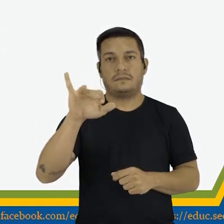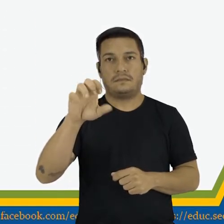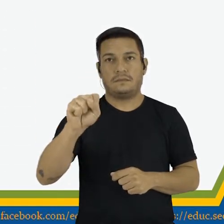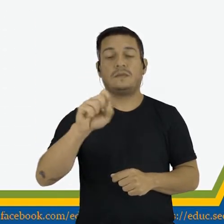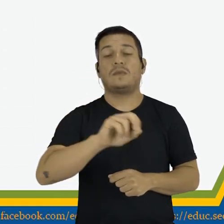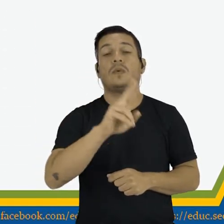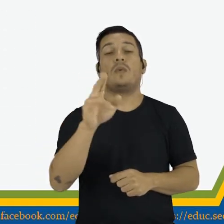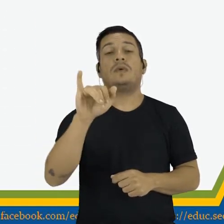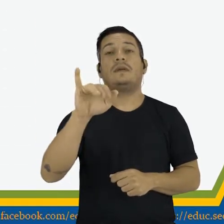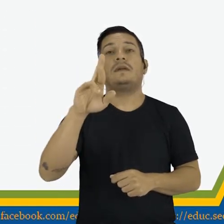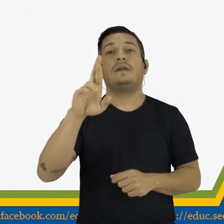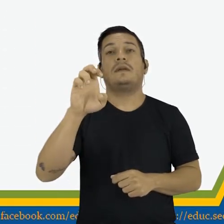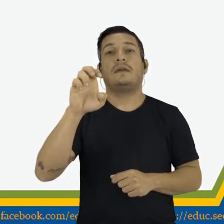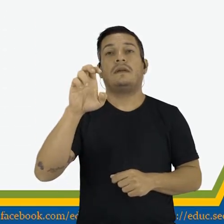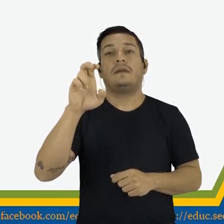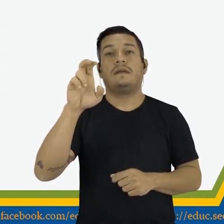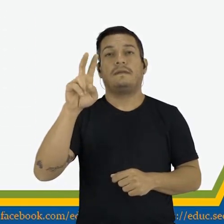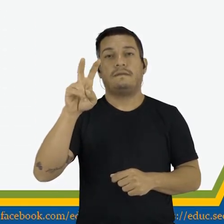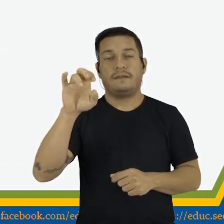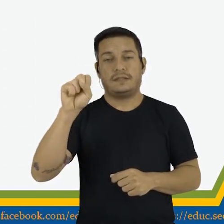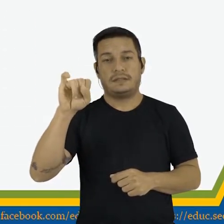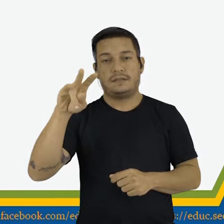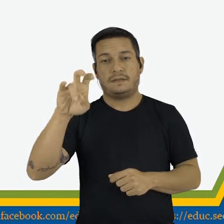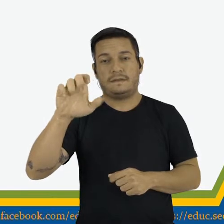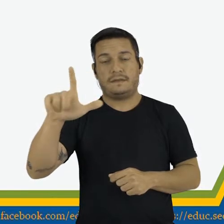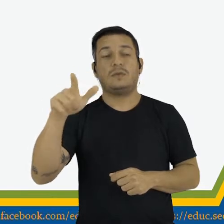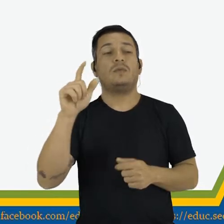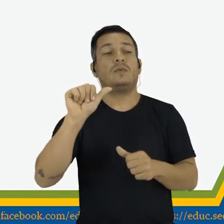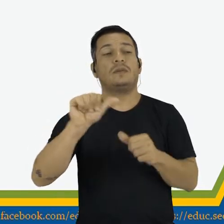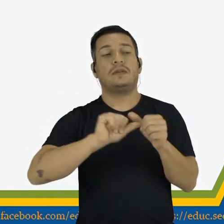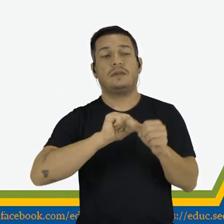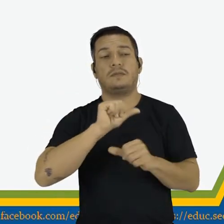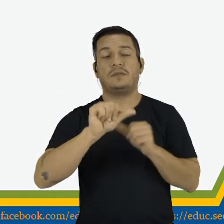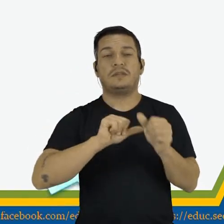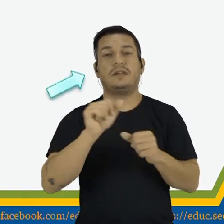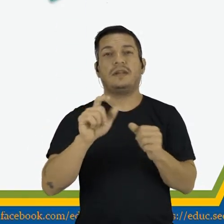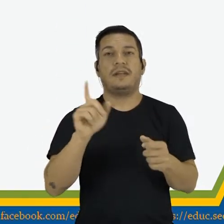ou irreversíveis. O que diferencia uma da outra?